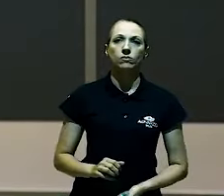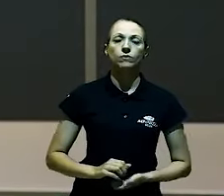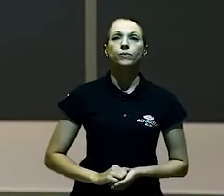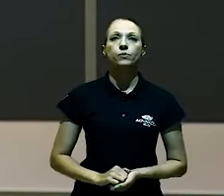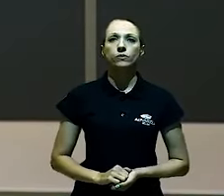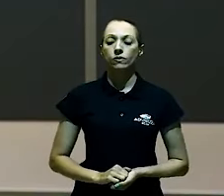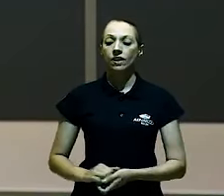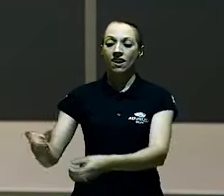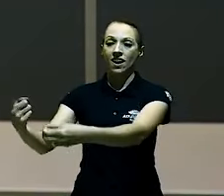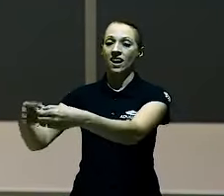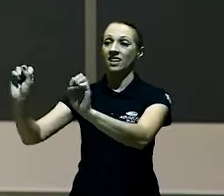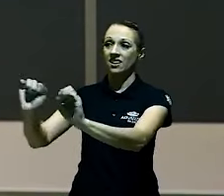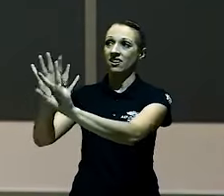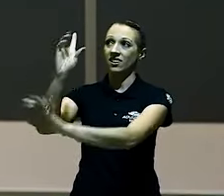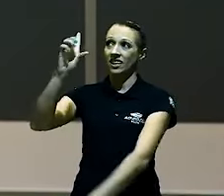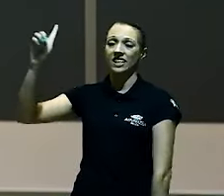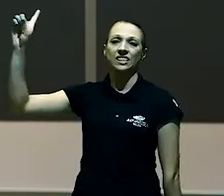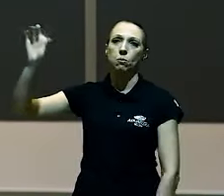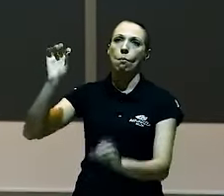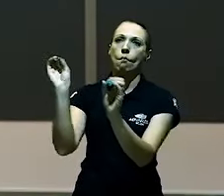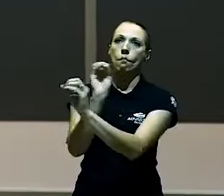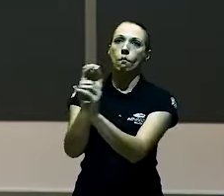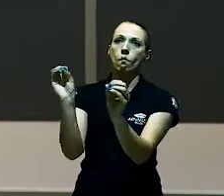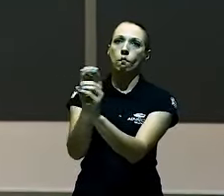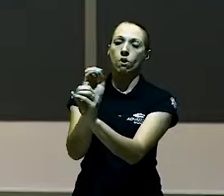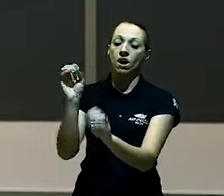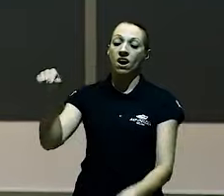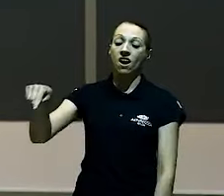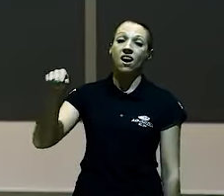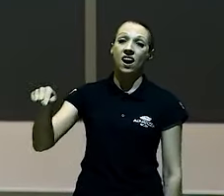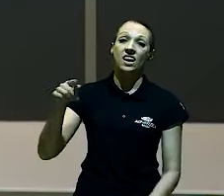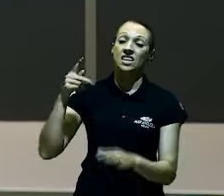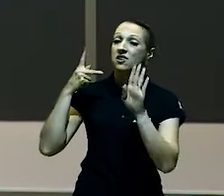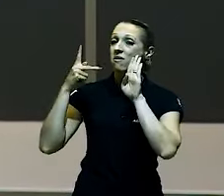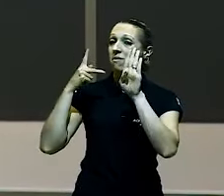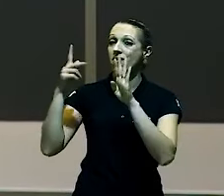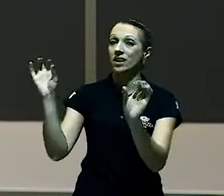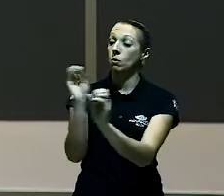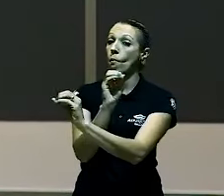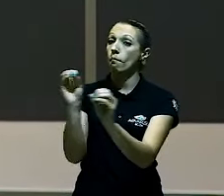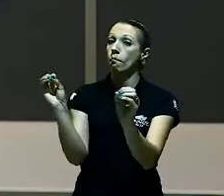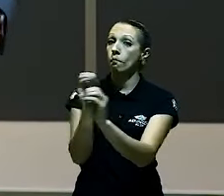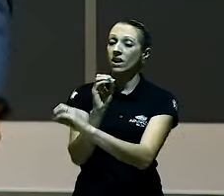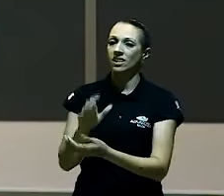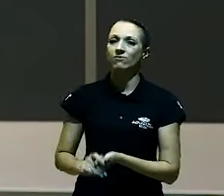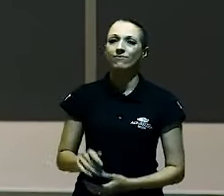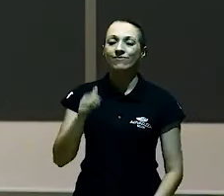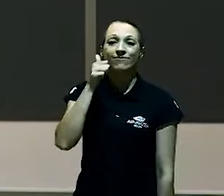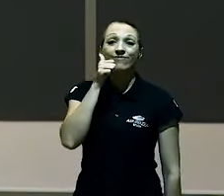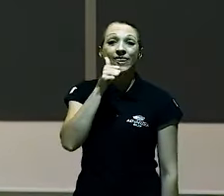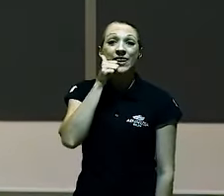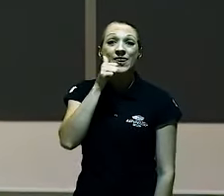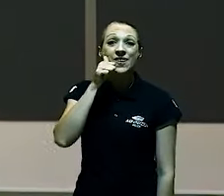de Deus não está presente, onde não haja risco dele se encontrar com um profeta na rua, com a irmã do coque, com um canela